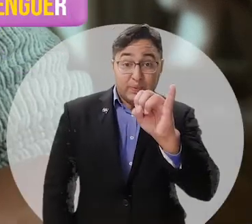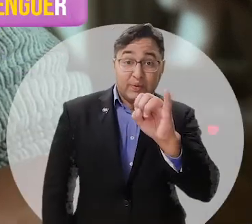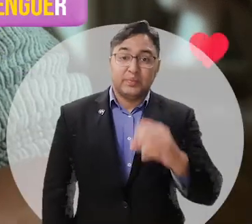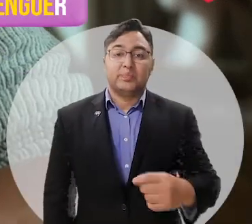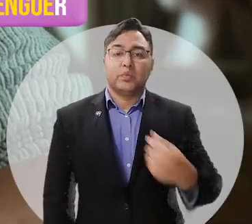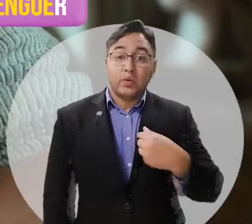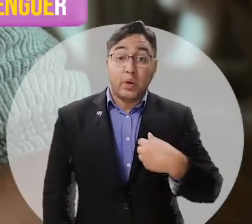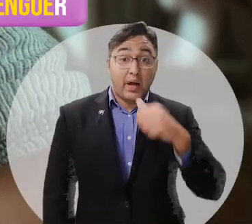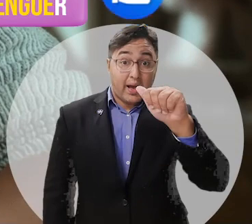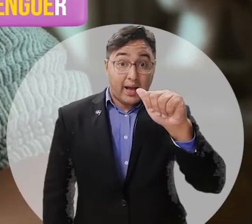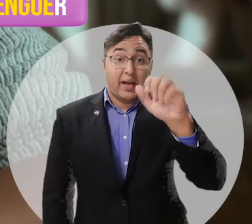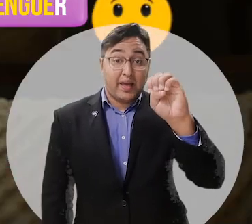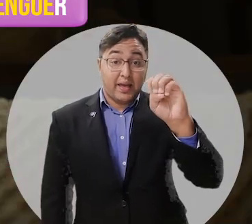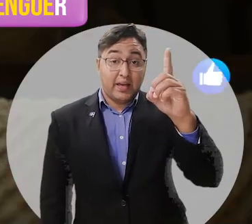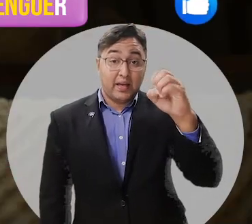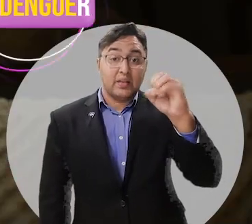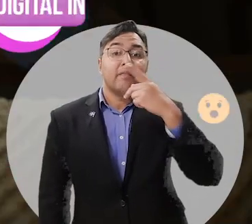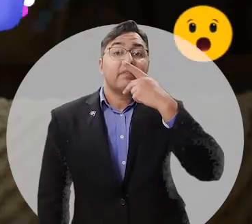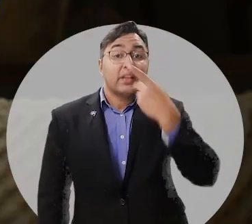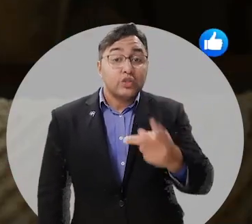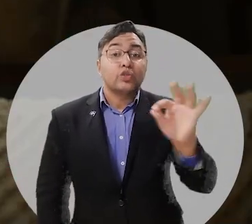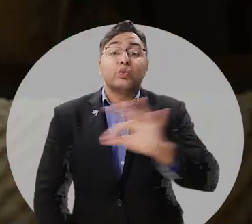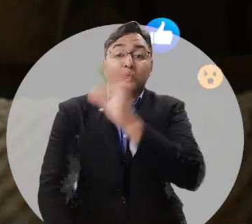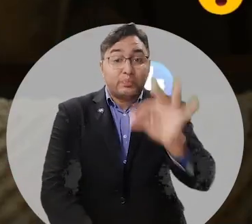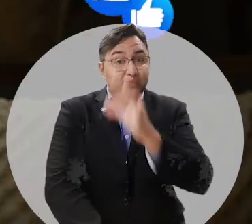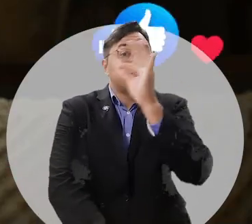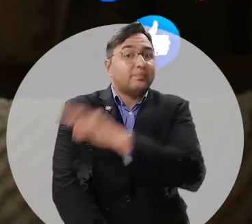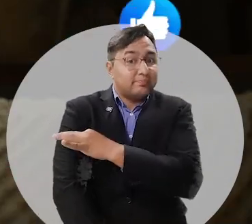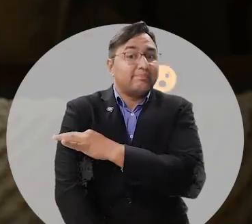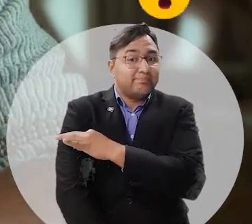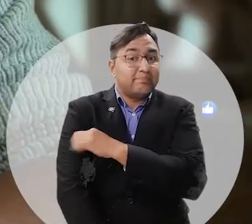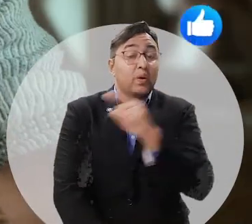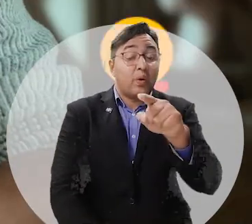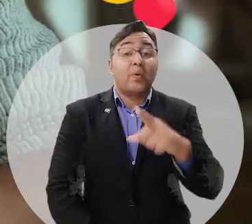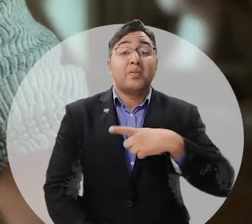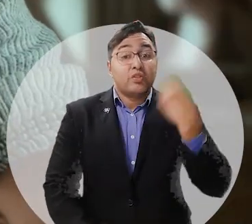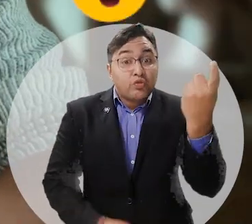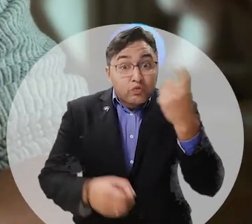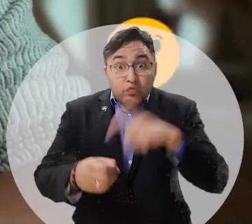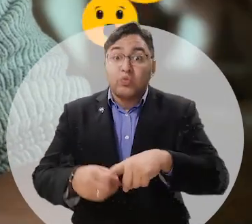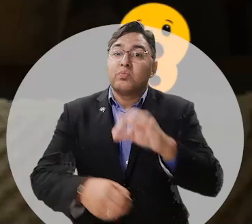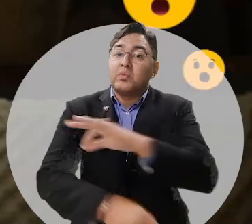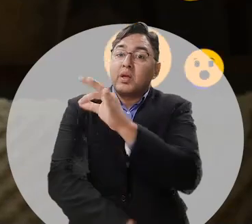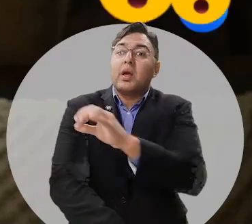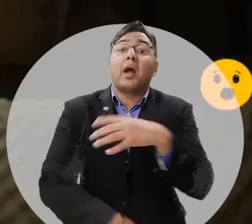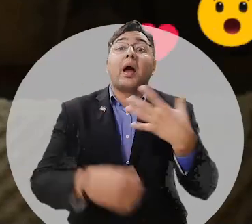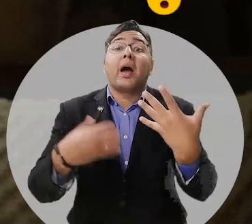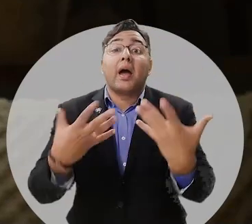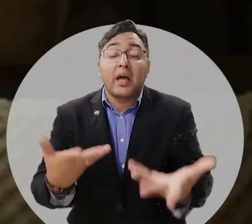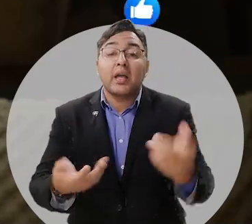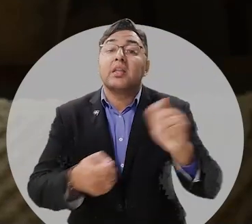Oi, pessoal. Aqui é a Dona Ed para falar de novo sobre a dengue com vocês. Os casos estão aumentando. Cadê